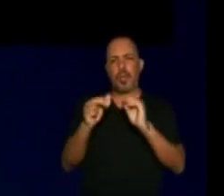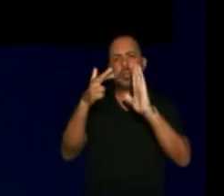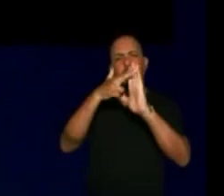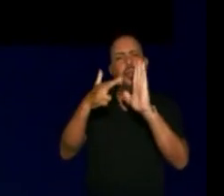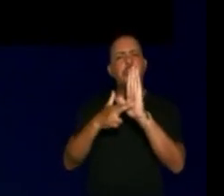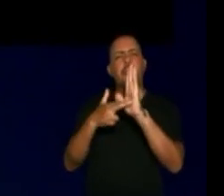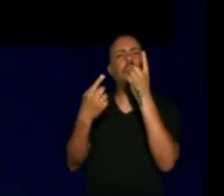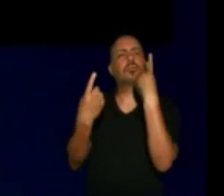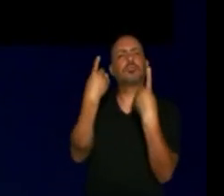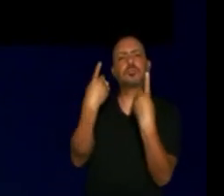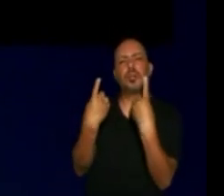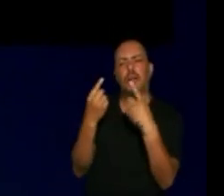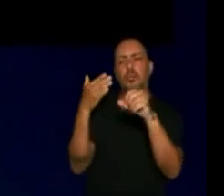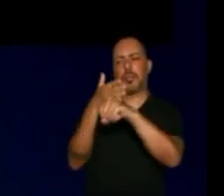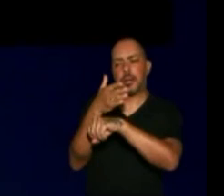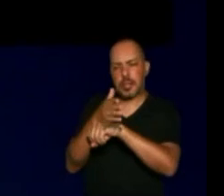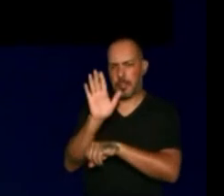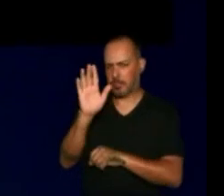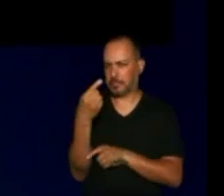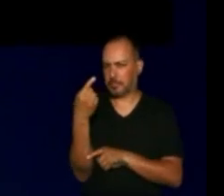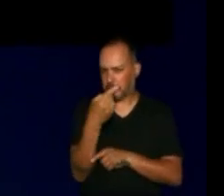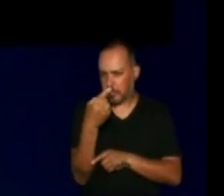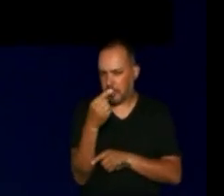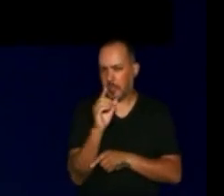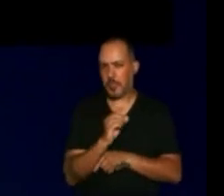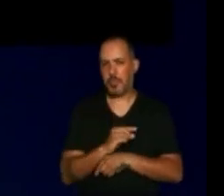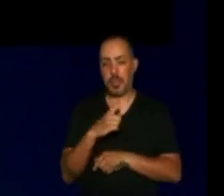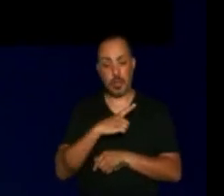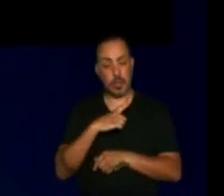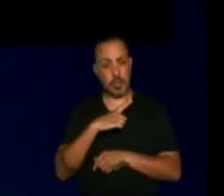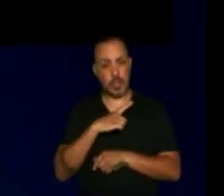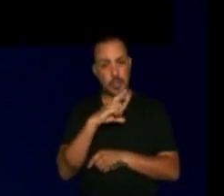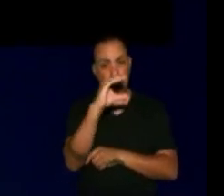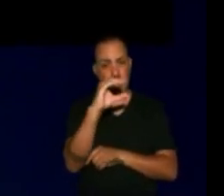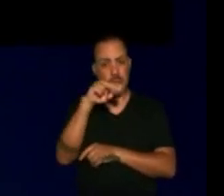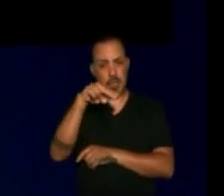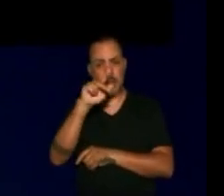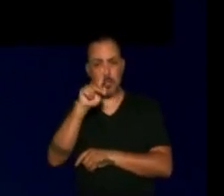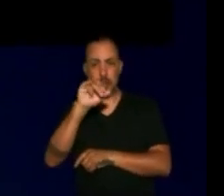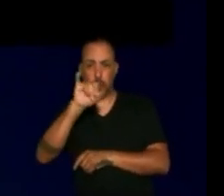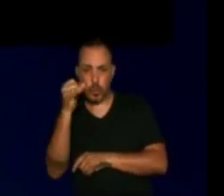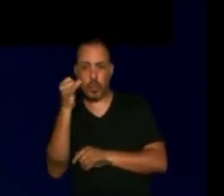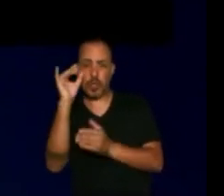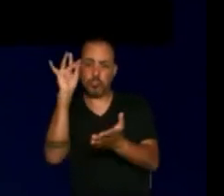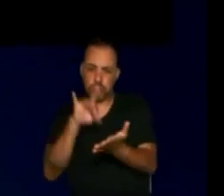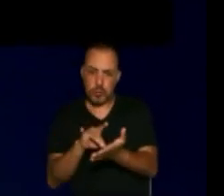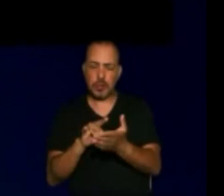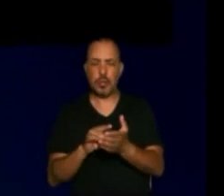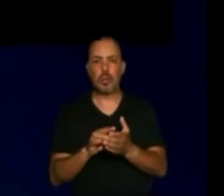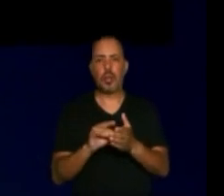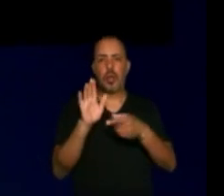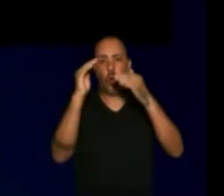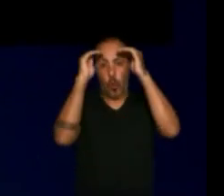as startups participarem do programa, né? Primeiro deles, possuir sim um CNPJ ativo, né? Atender ao perfil definido